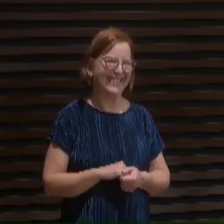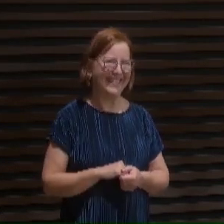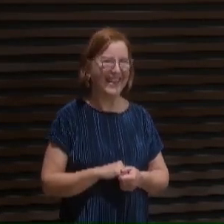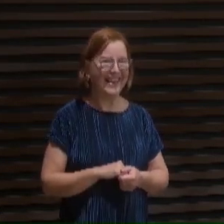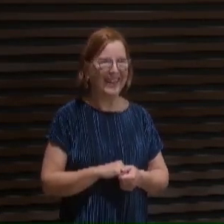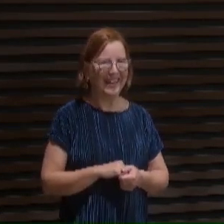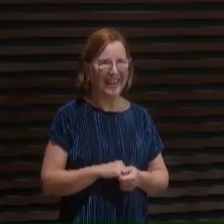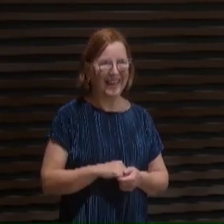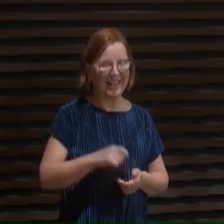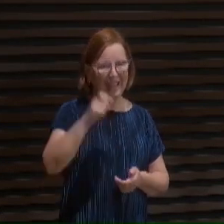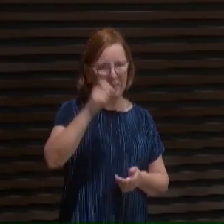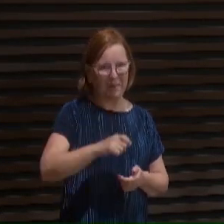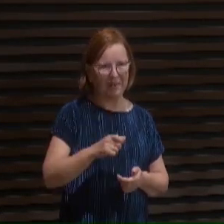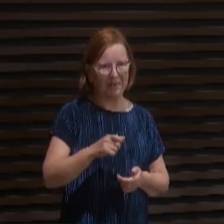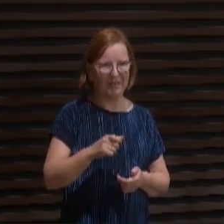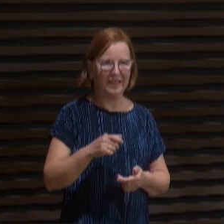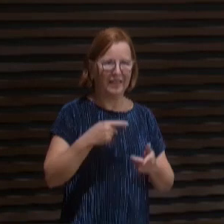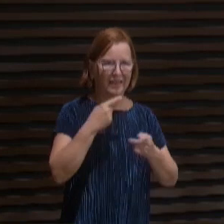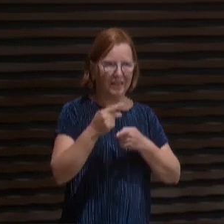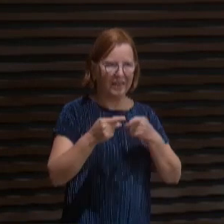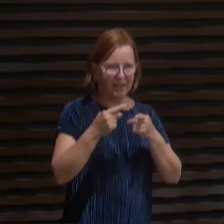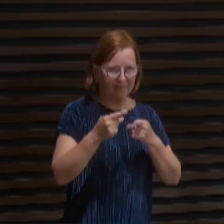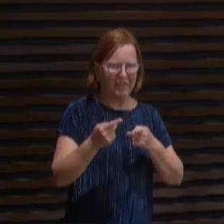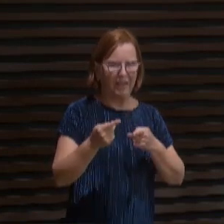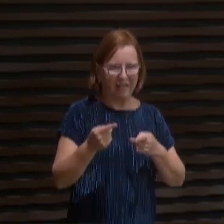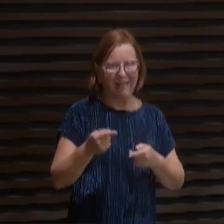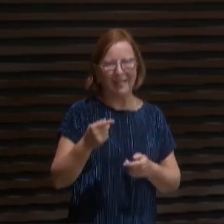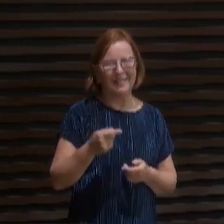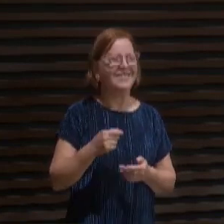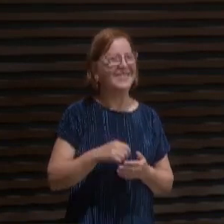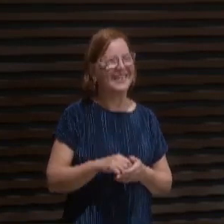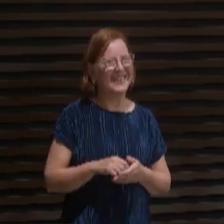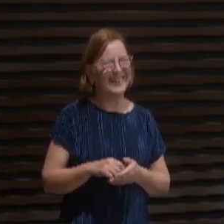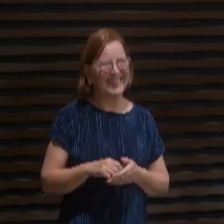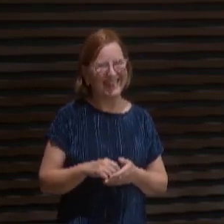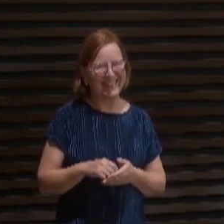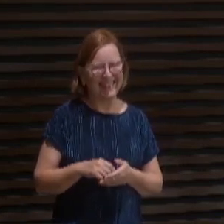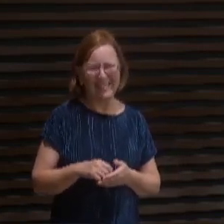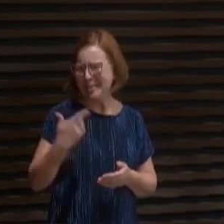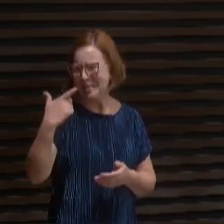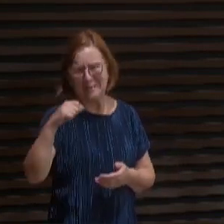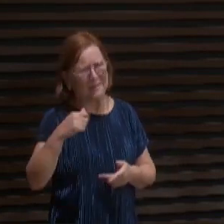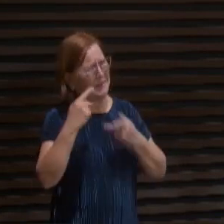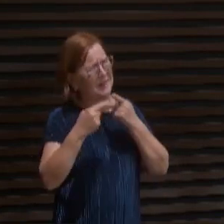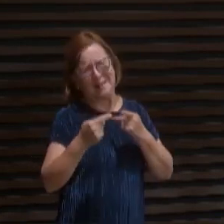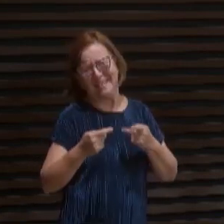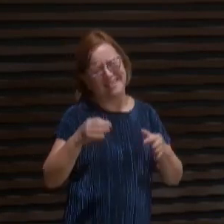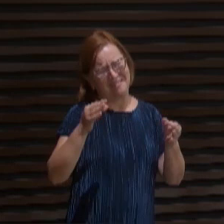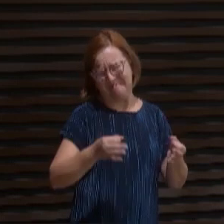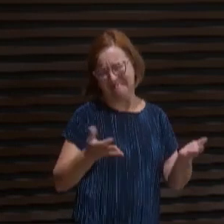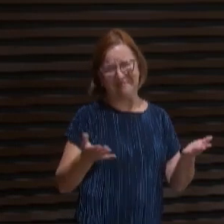que gagueja. Eu sou um cara que não consigo falar direito.